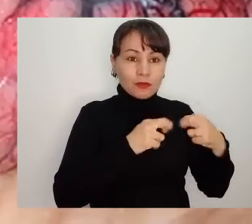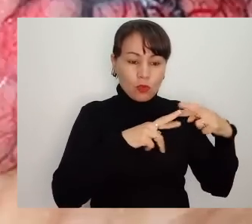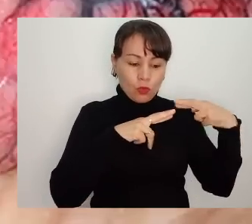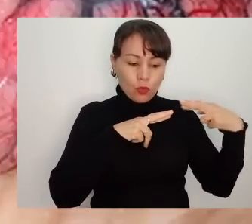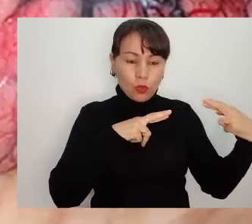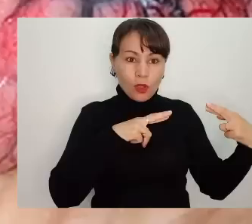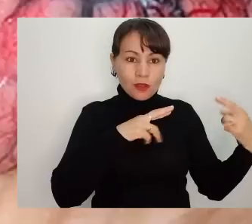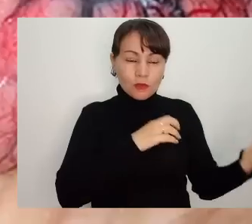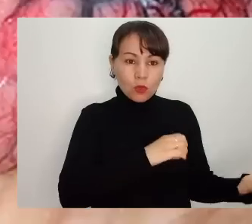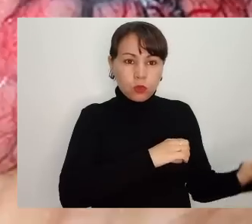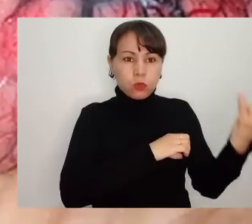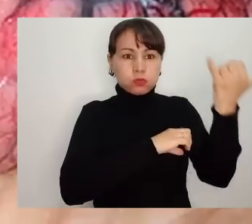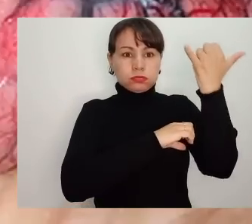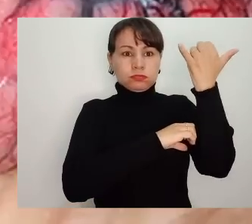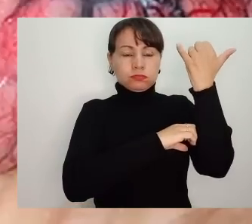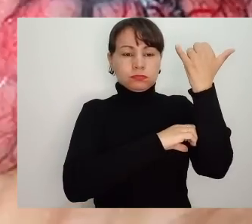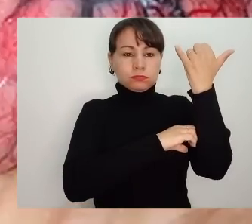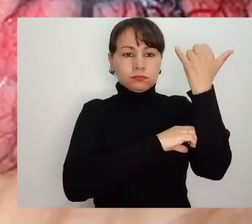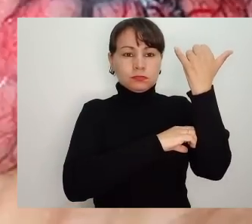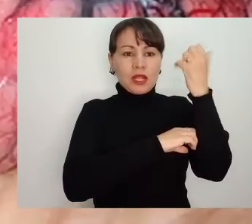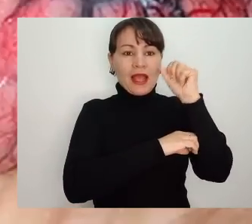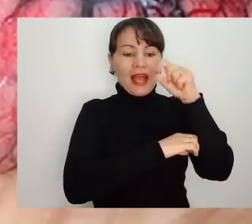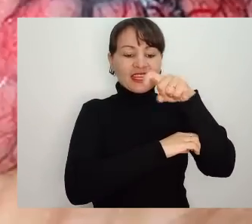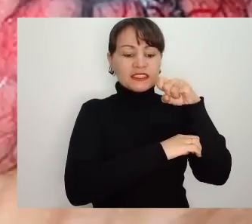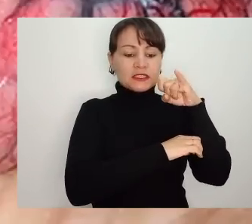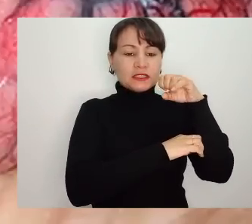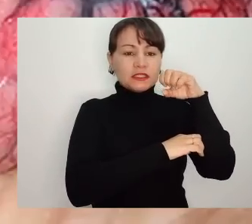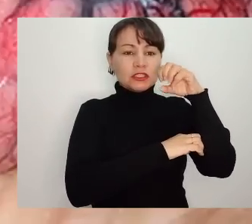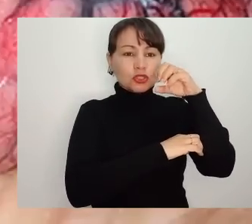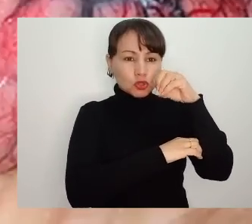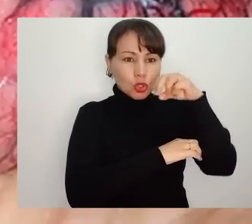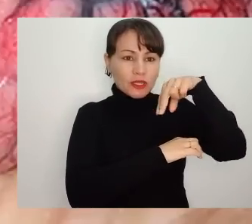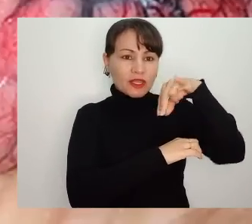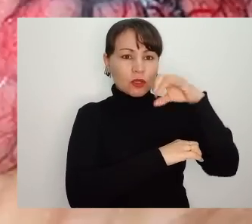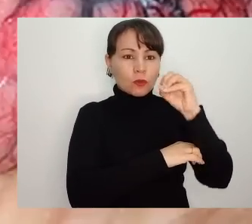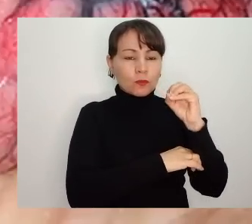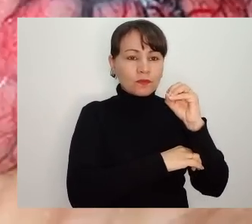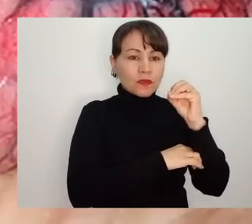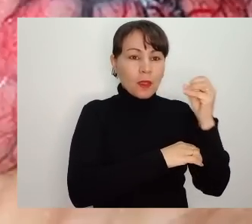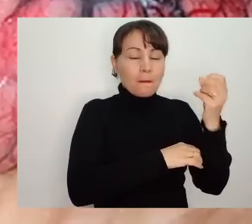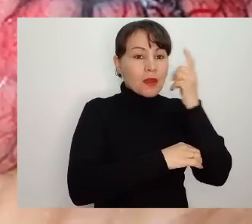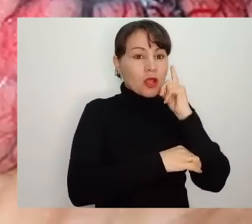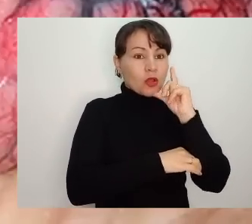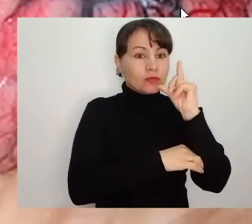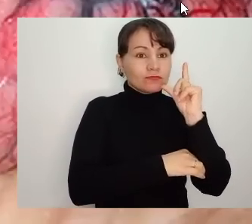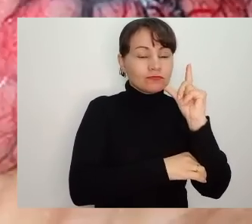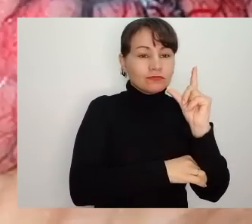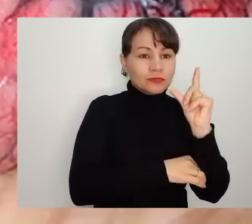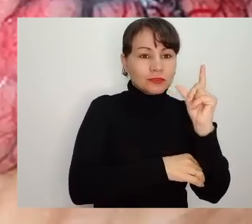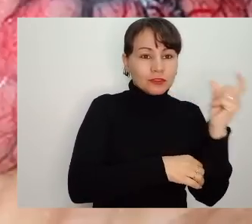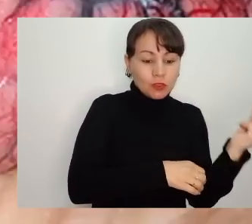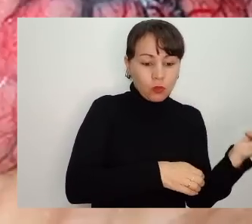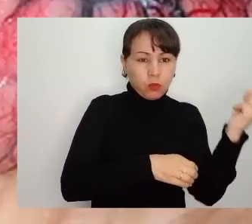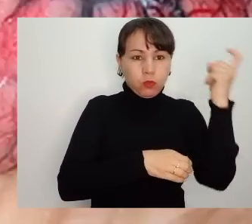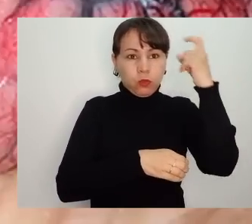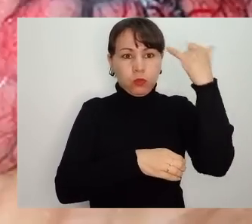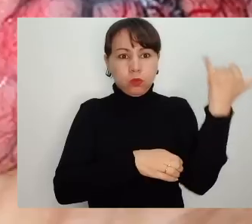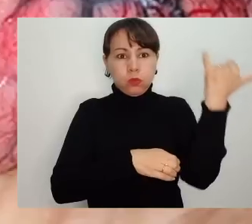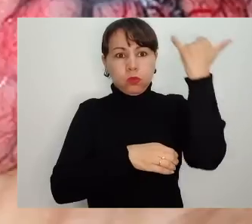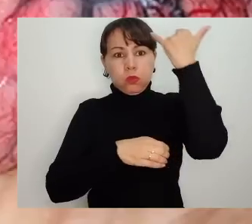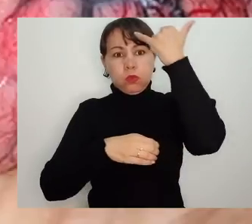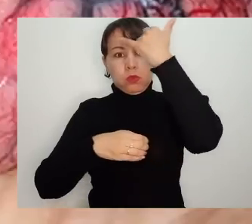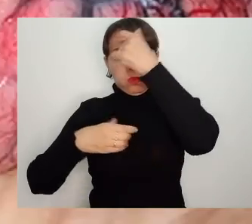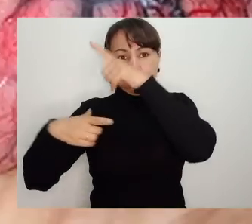ser transmitidos via axônio, via substância branca, para chegar nos seus